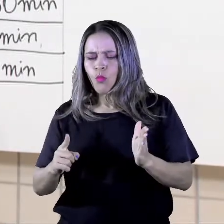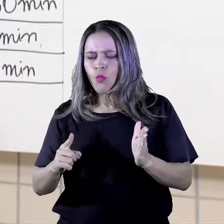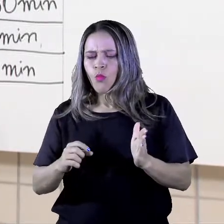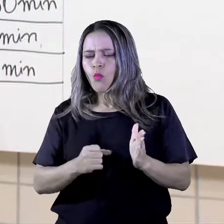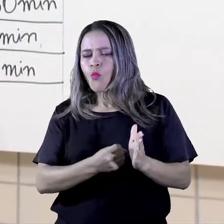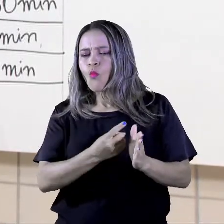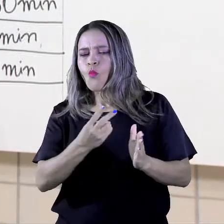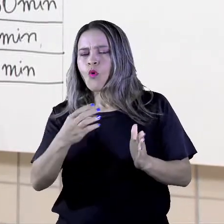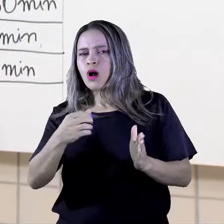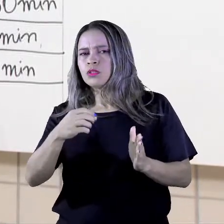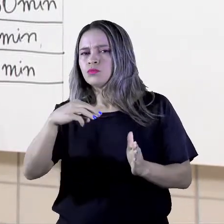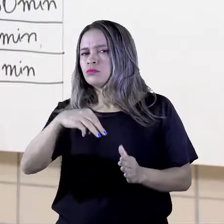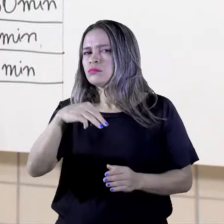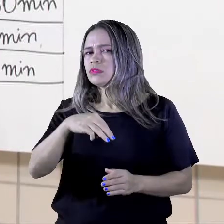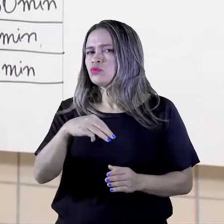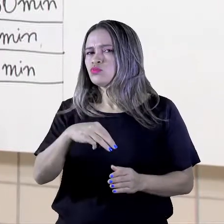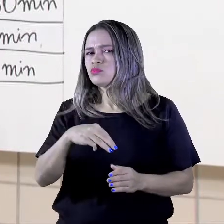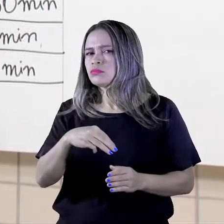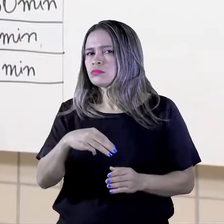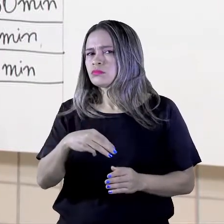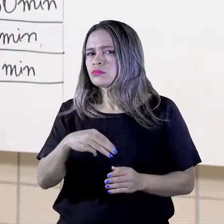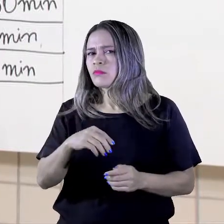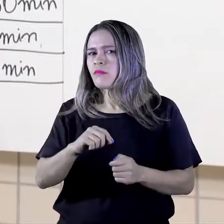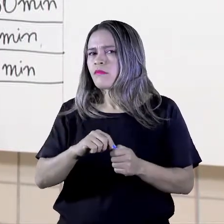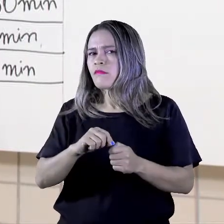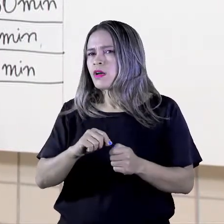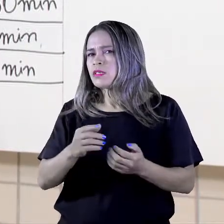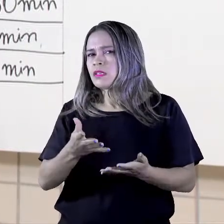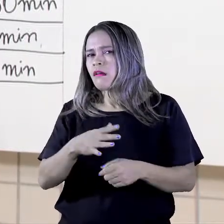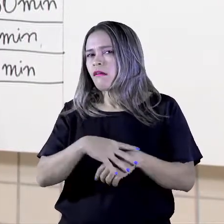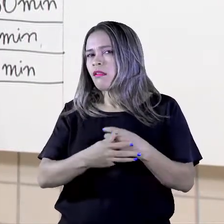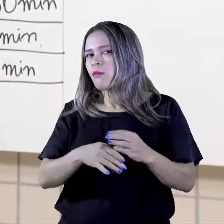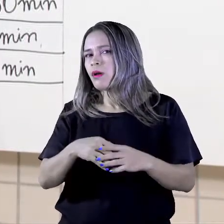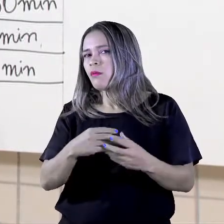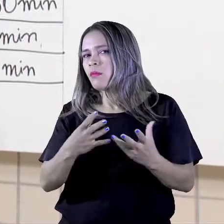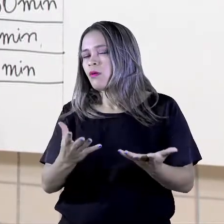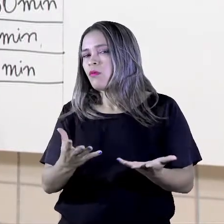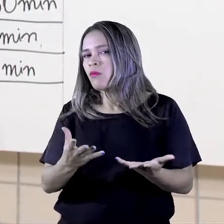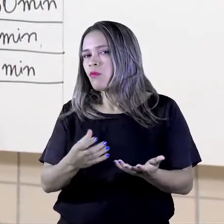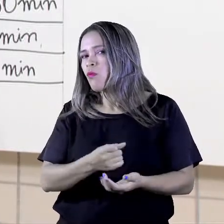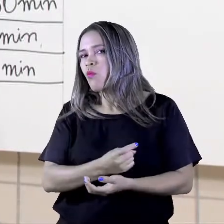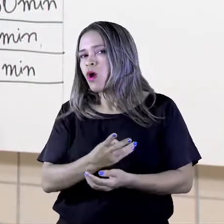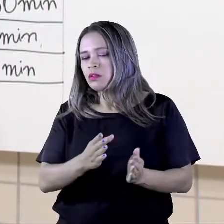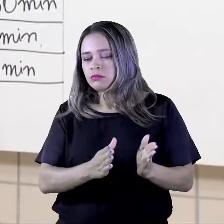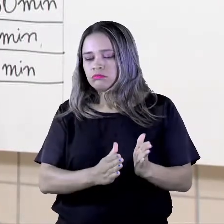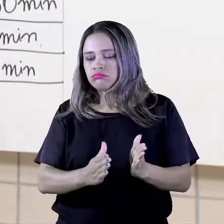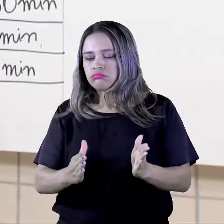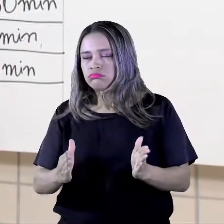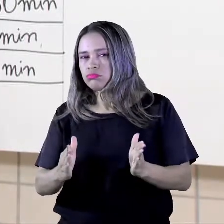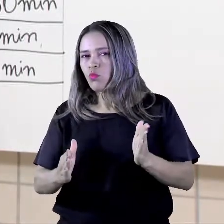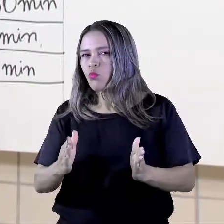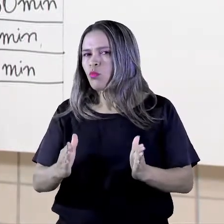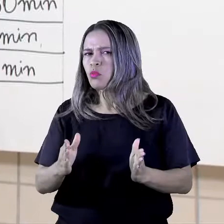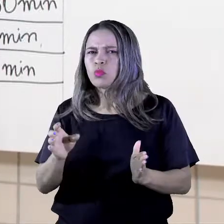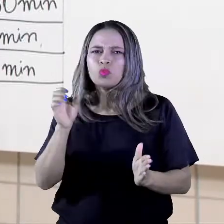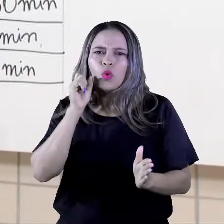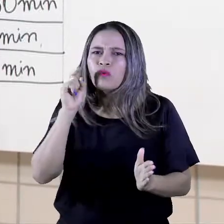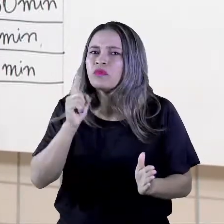Quantos minutos passaram para que essa atividade fosse executada? Vocês podem me dizer aí de casa? Ah, não estou